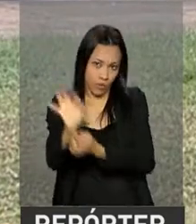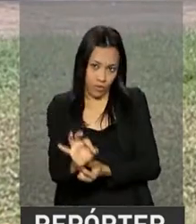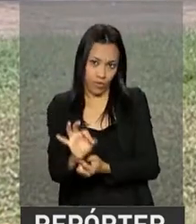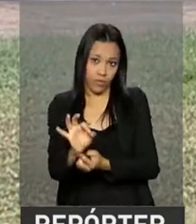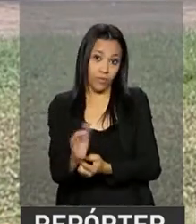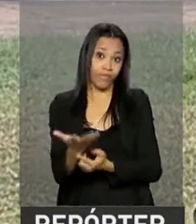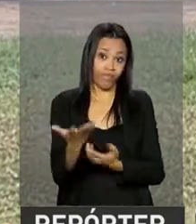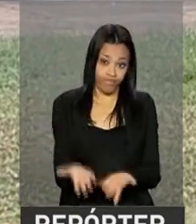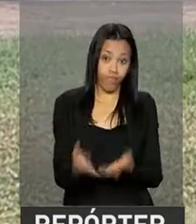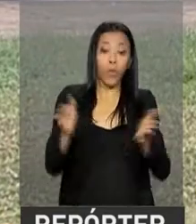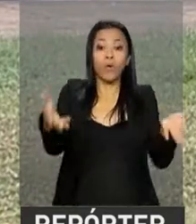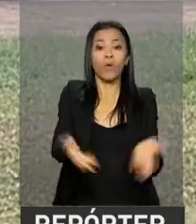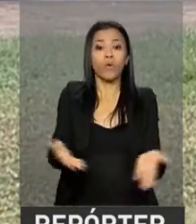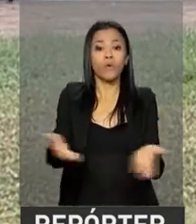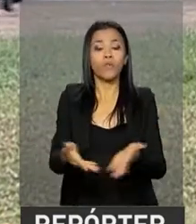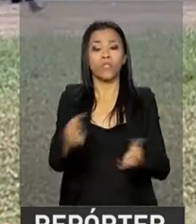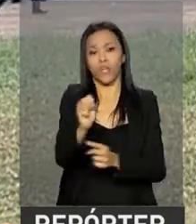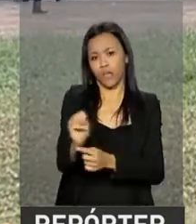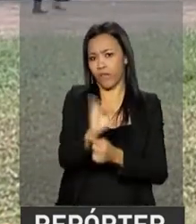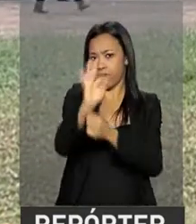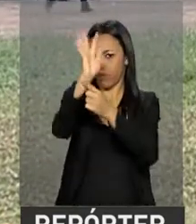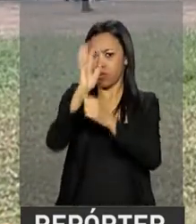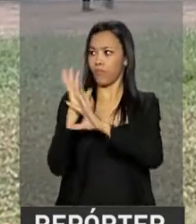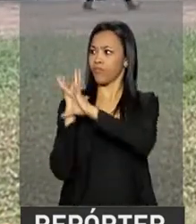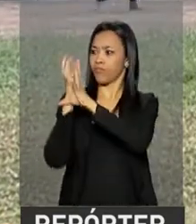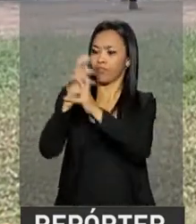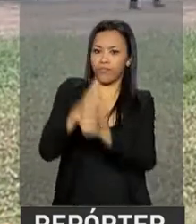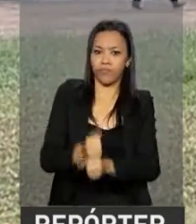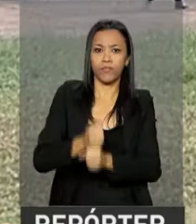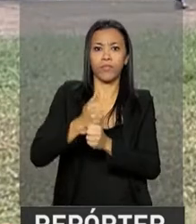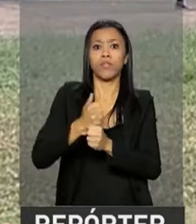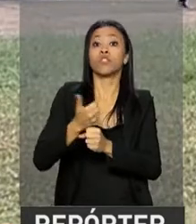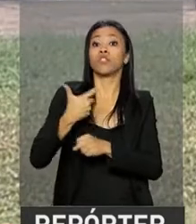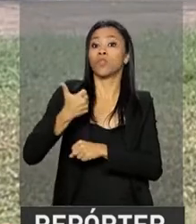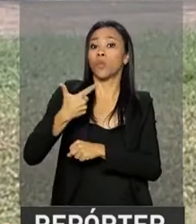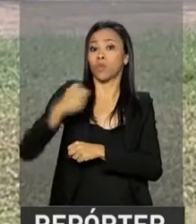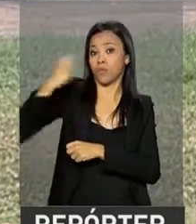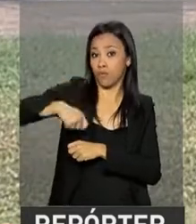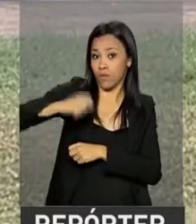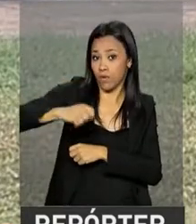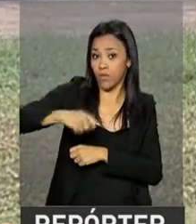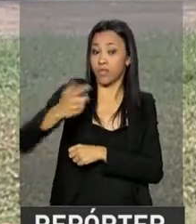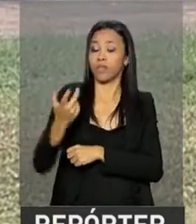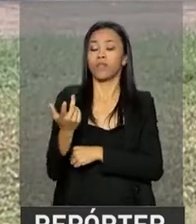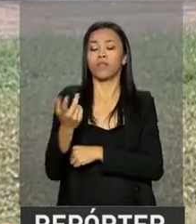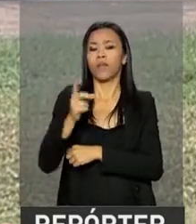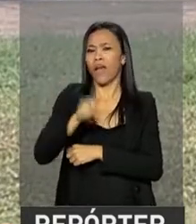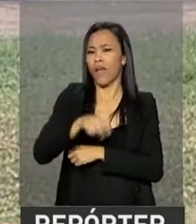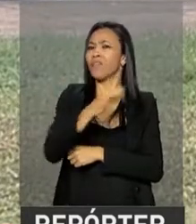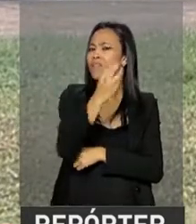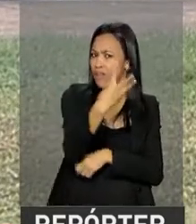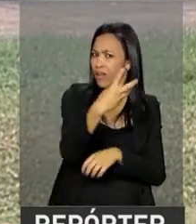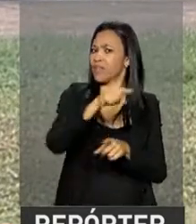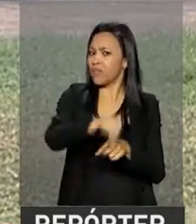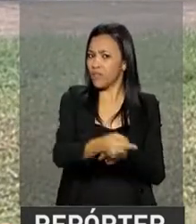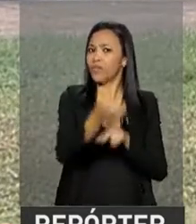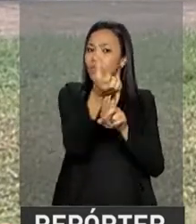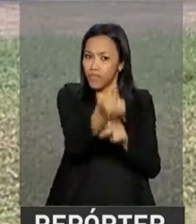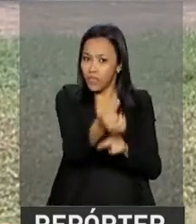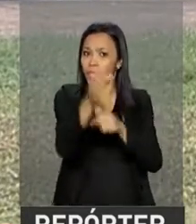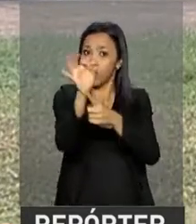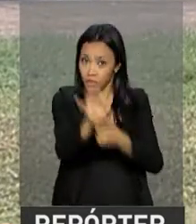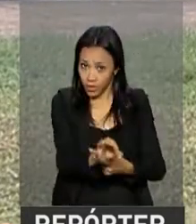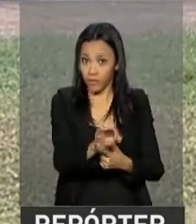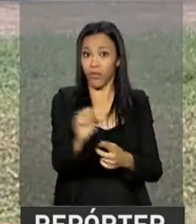4,5%. Atualmente, Renata, a inflação no acumulado de 12 meses, ela está na casa, gira na casa dos